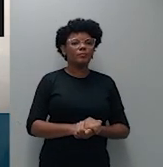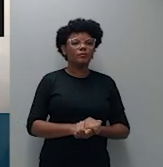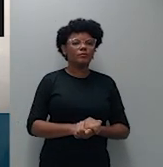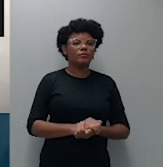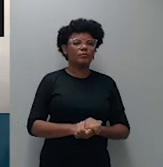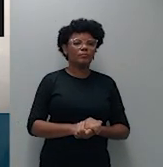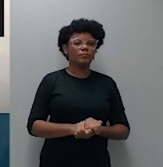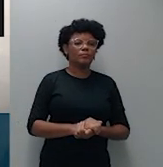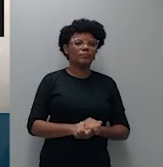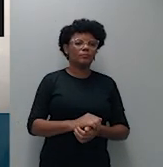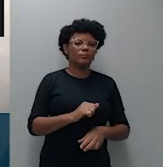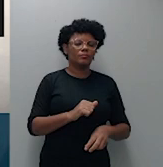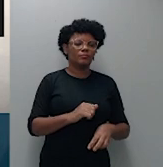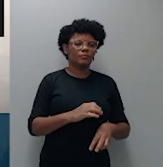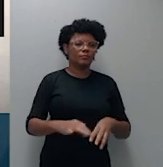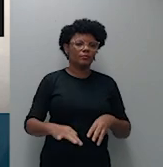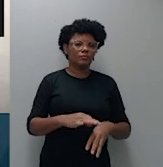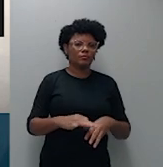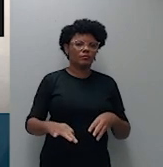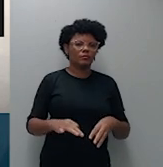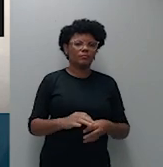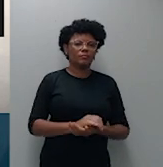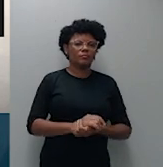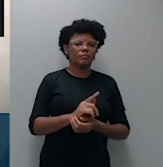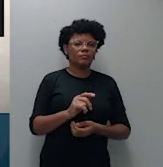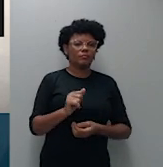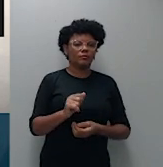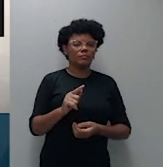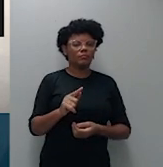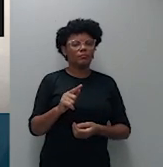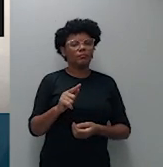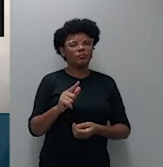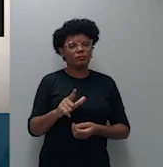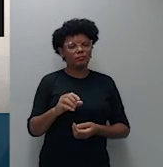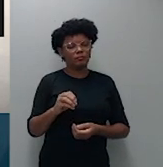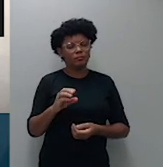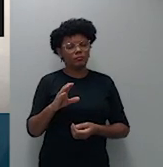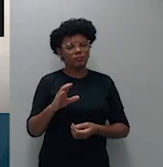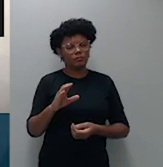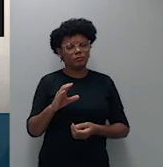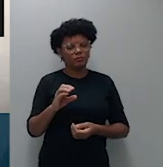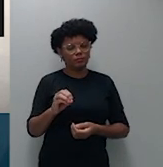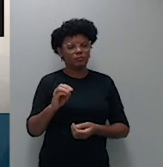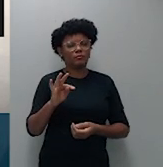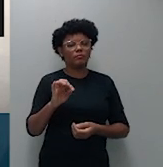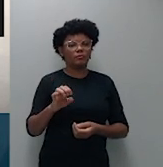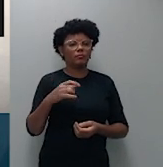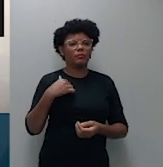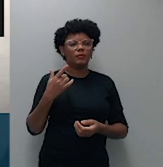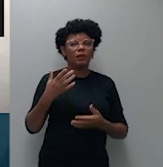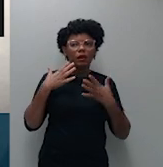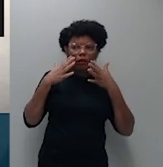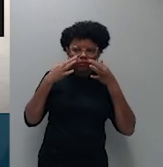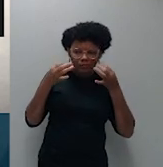apresente ouvir com atenção o debate o vosso cuidador do eminente relator EA divergência